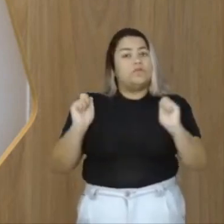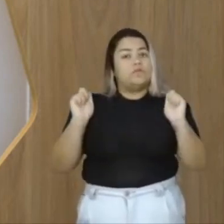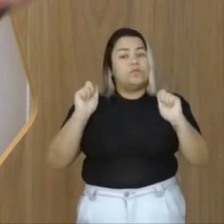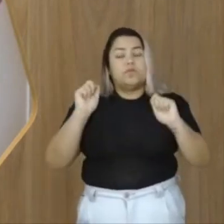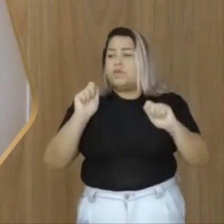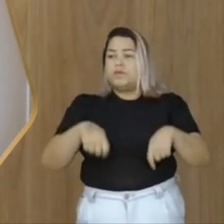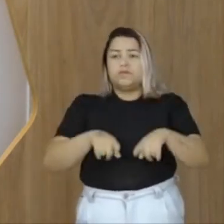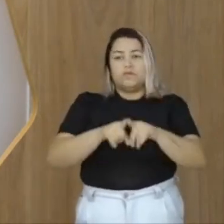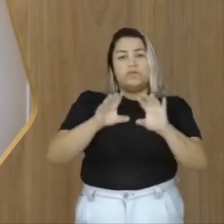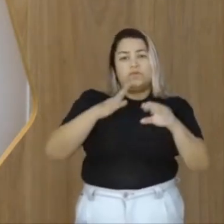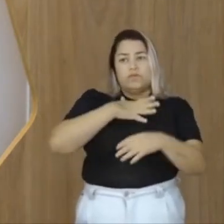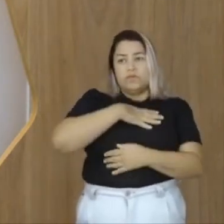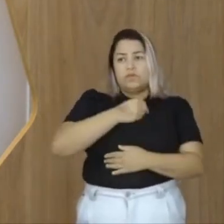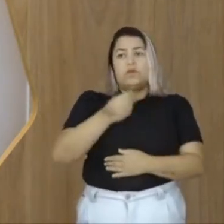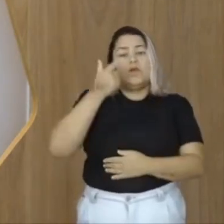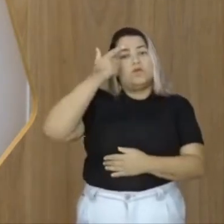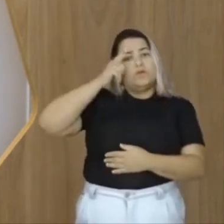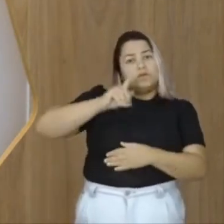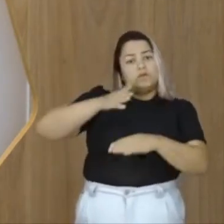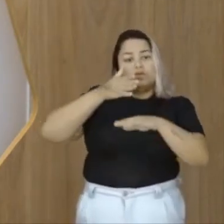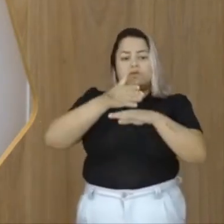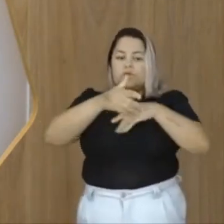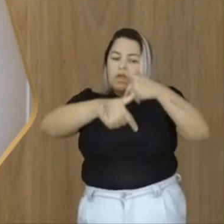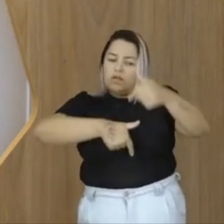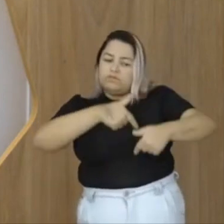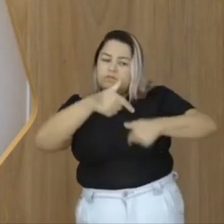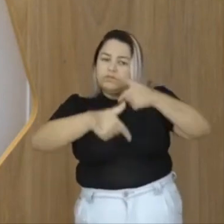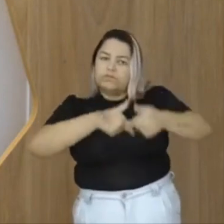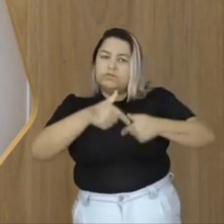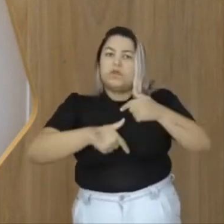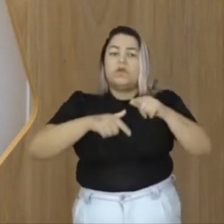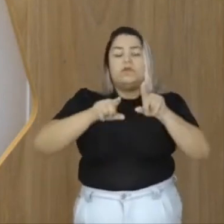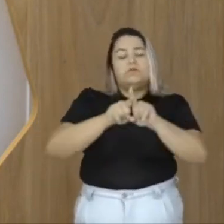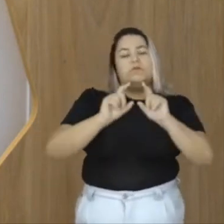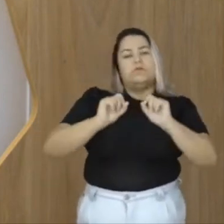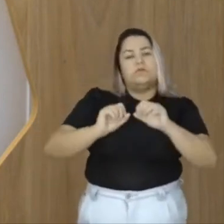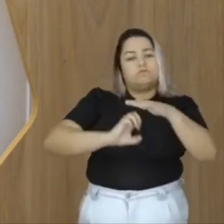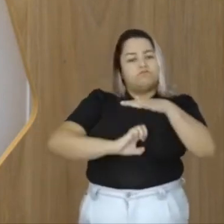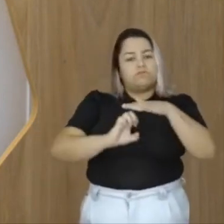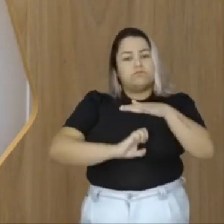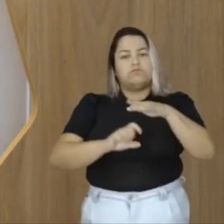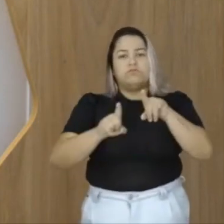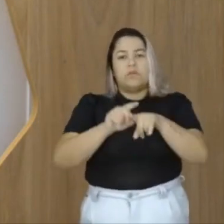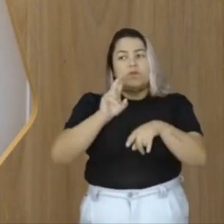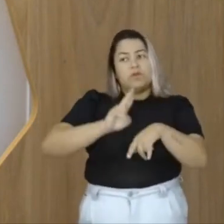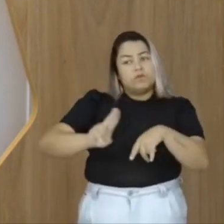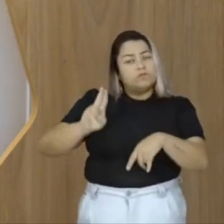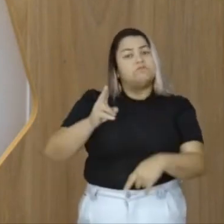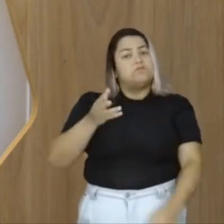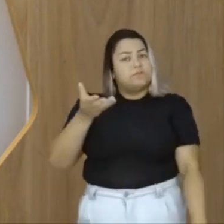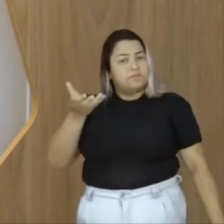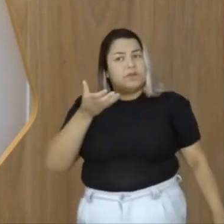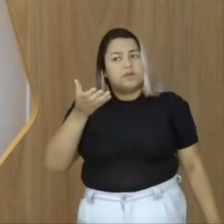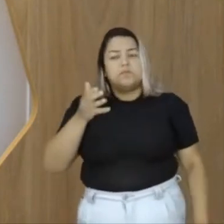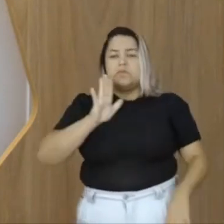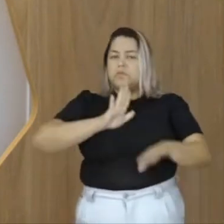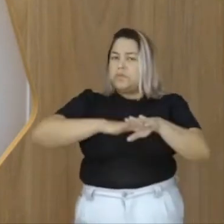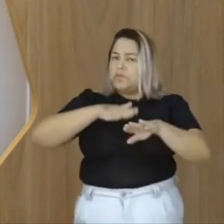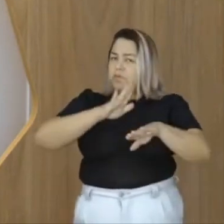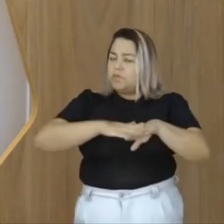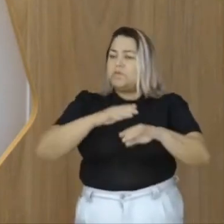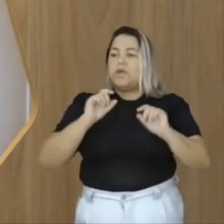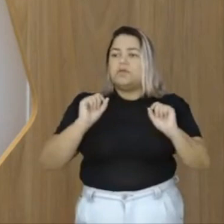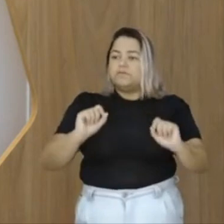filhos estão conseguindo entrar no mercado de trabalho, entrando nas universidades, e é isso que a gente quer, né? Nós queremos cada vez